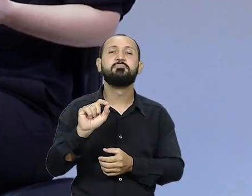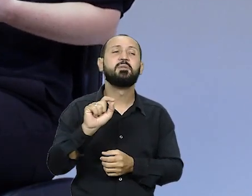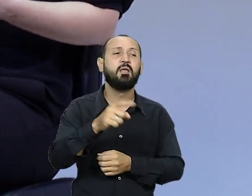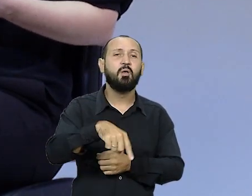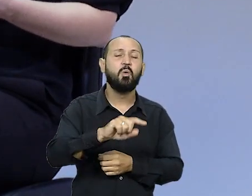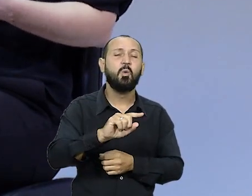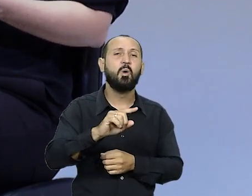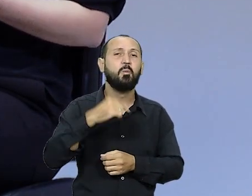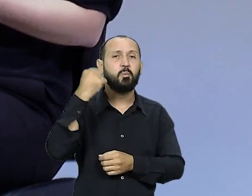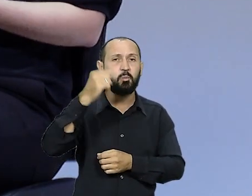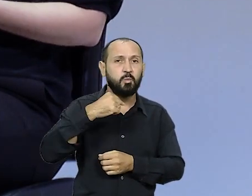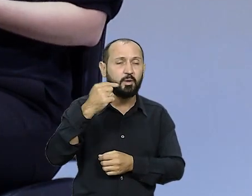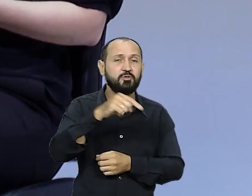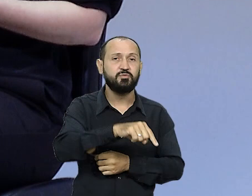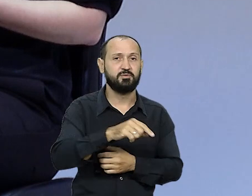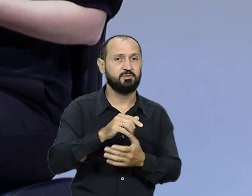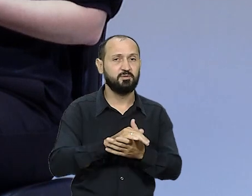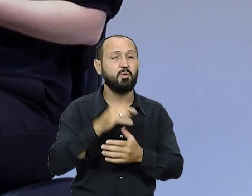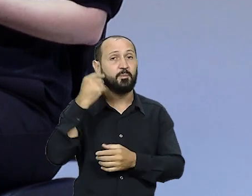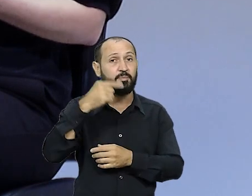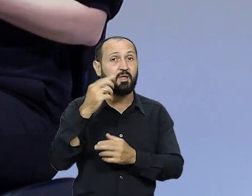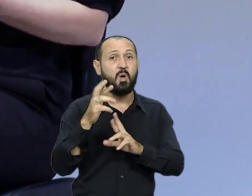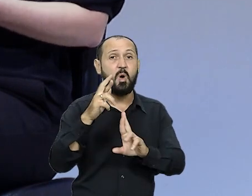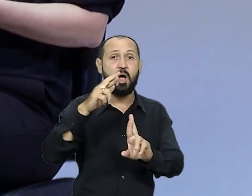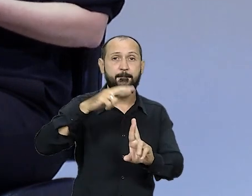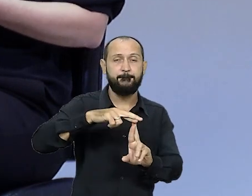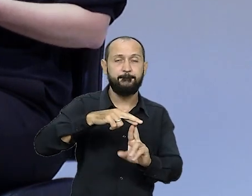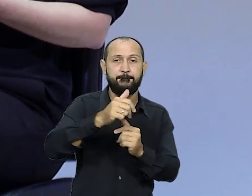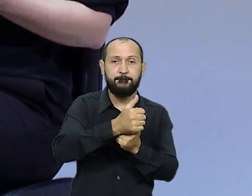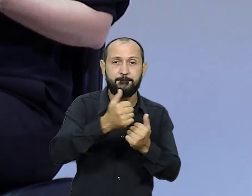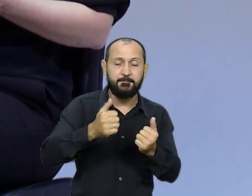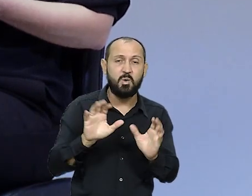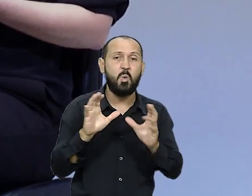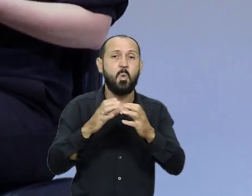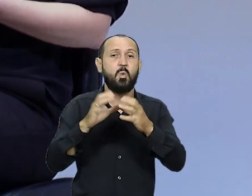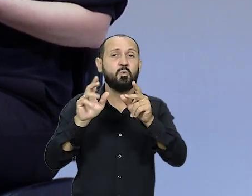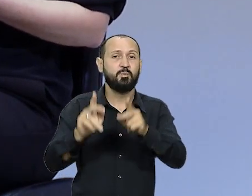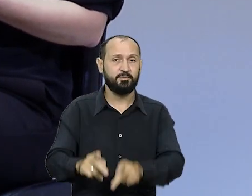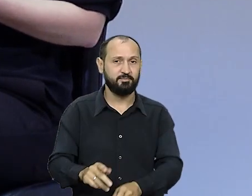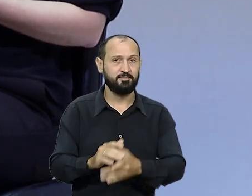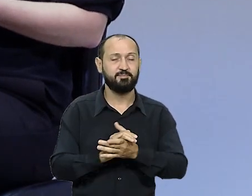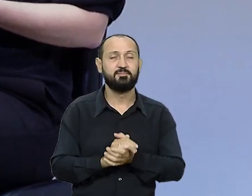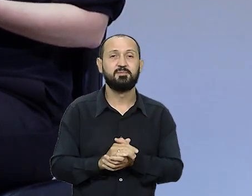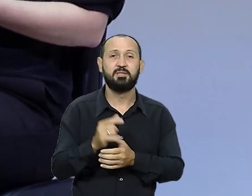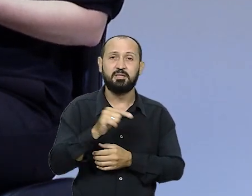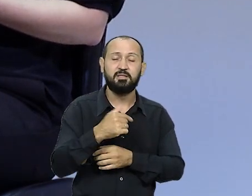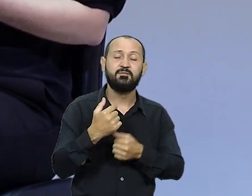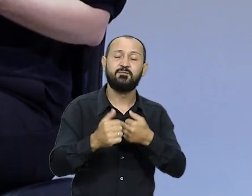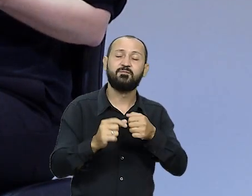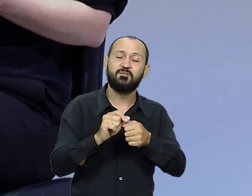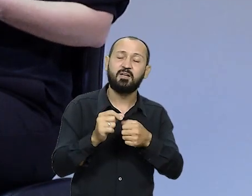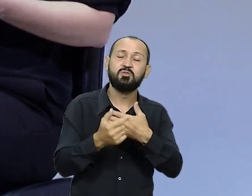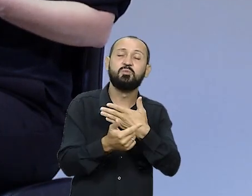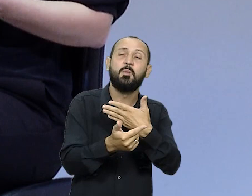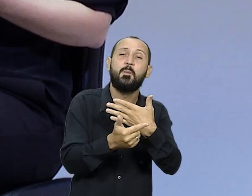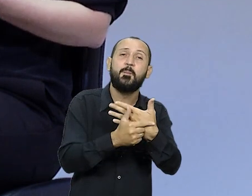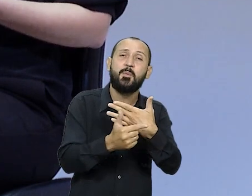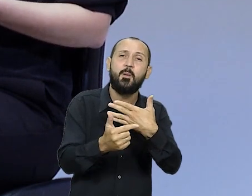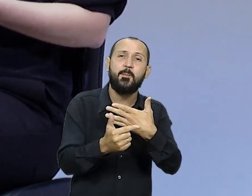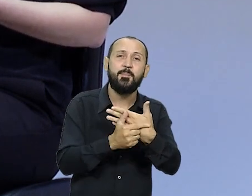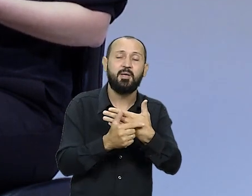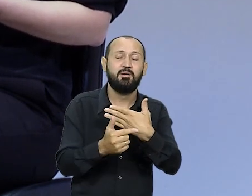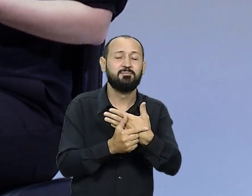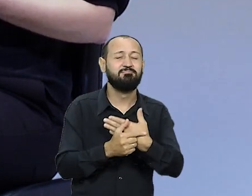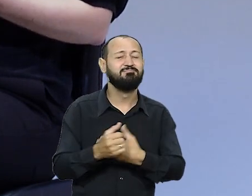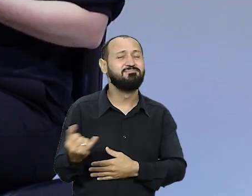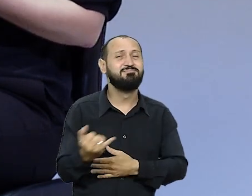aquilo. E o que é o advogado? O advogado, ele é o representante da população. O advogado exerce um